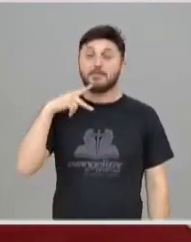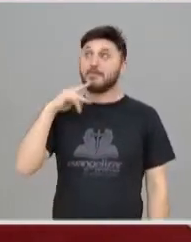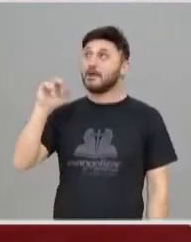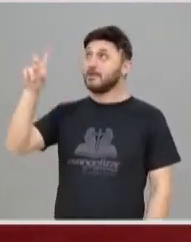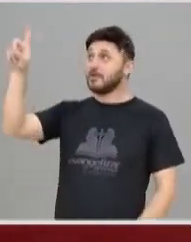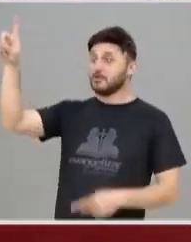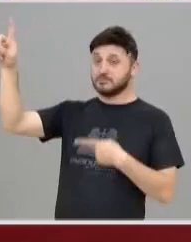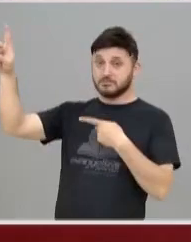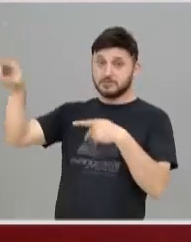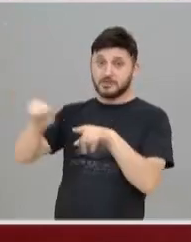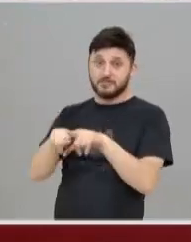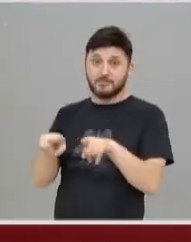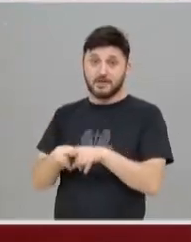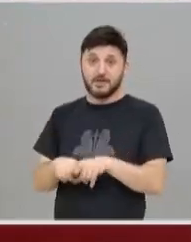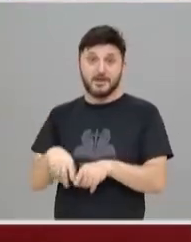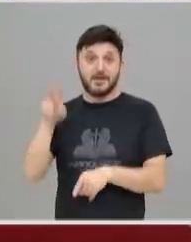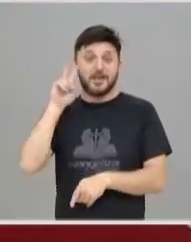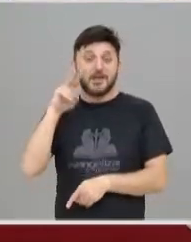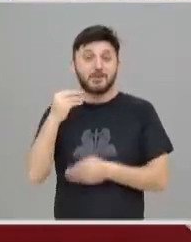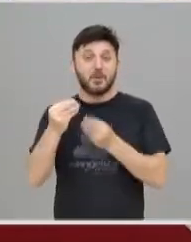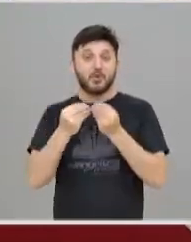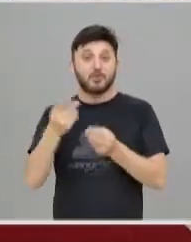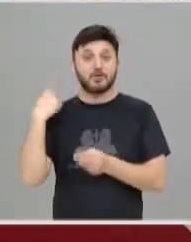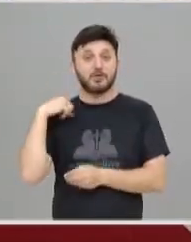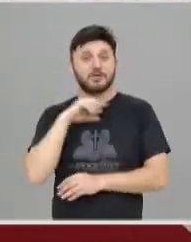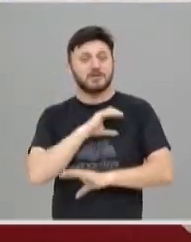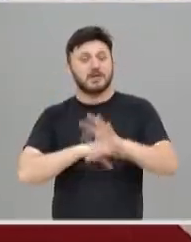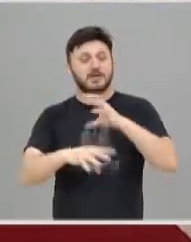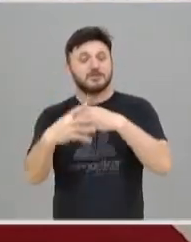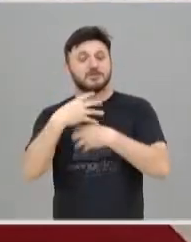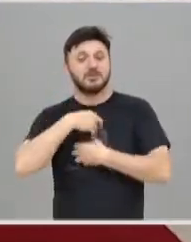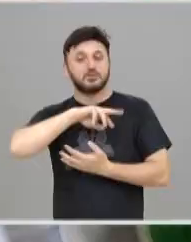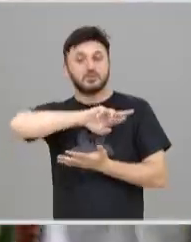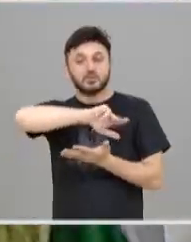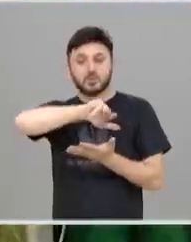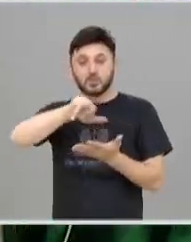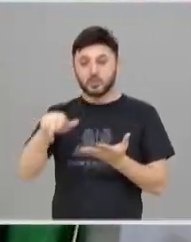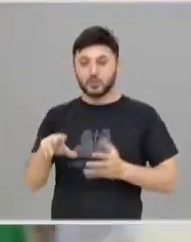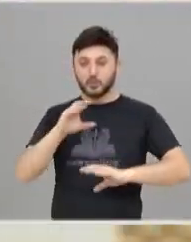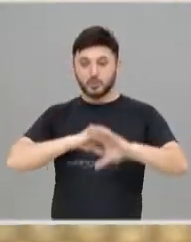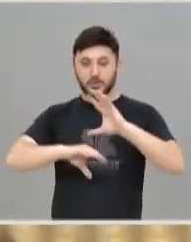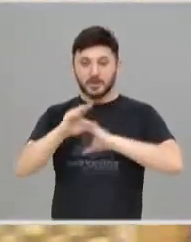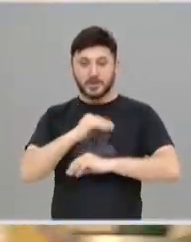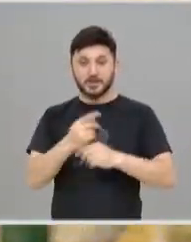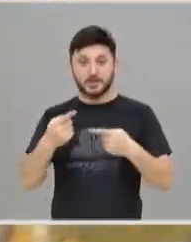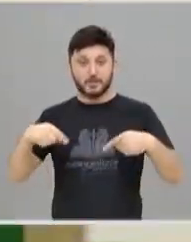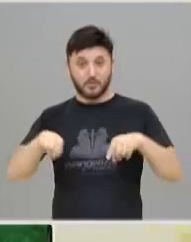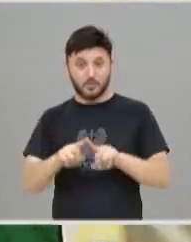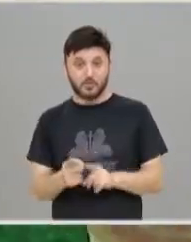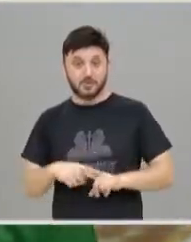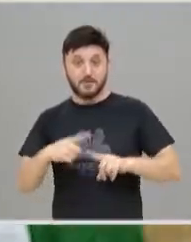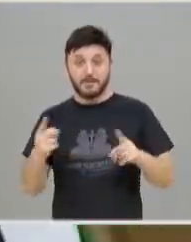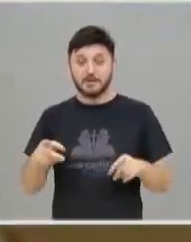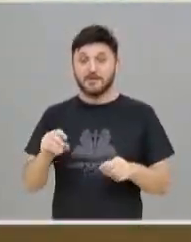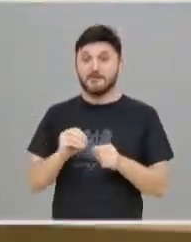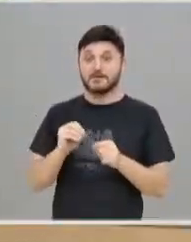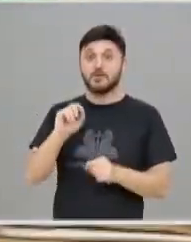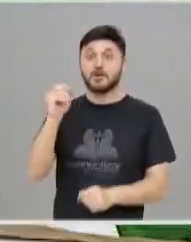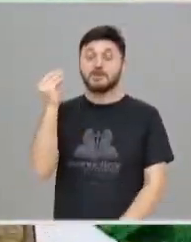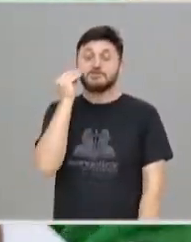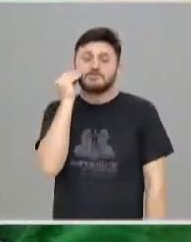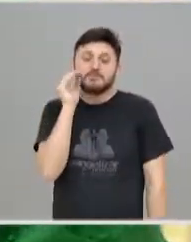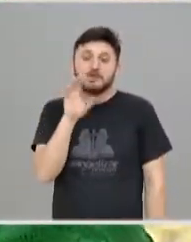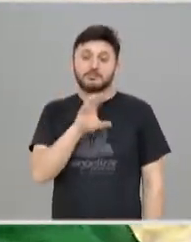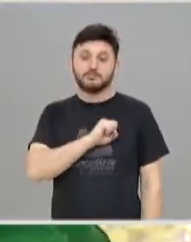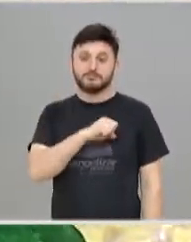vários jeitos. Você canta e canta. Você canta com uma, mais uma música, ou você canta fazendo a experiência do amor.